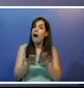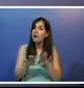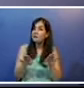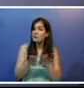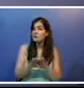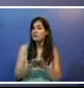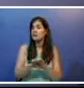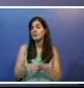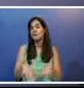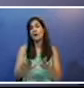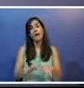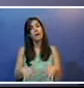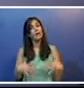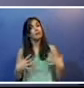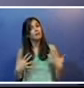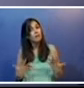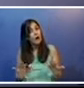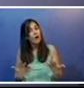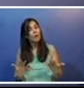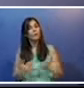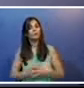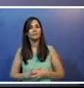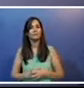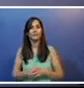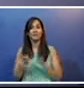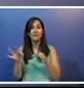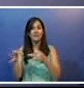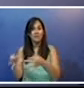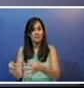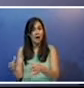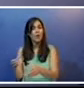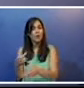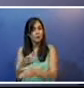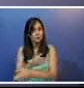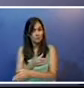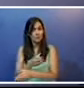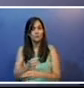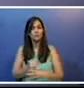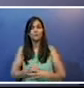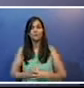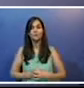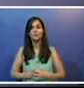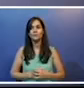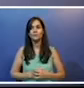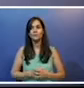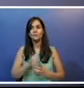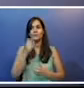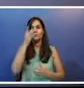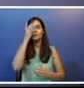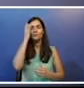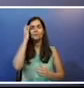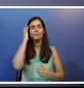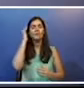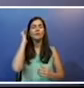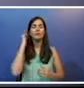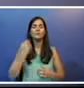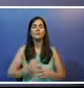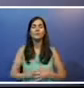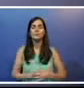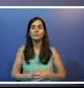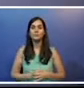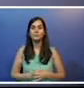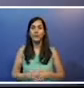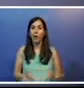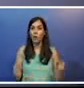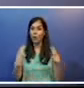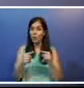e contribui para a clareza do texto? Observem a pontuação, muito importante. A concordância nominal e verbal,